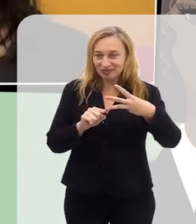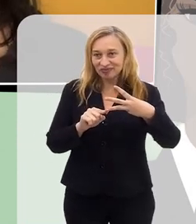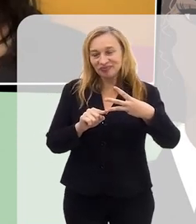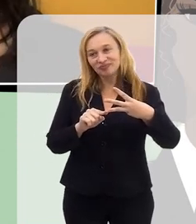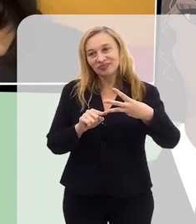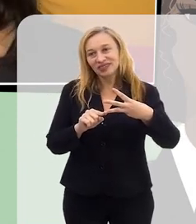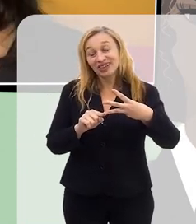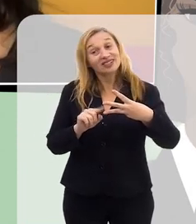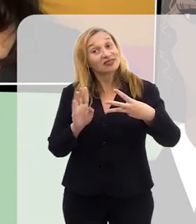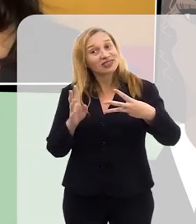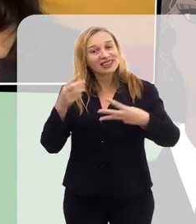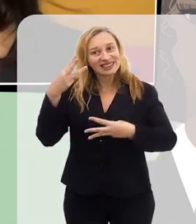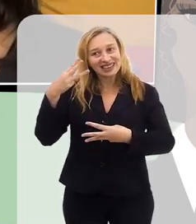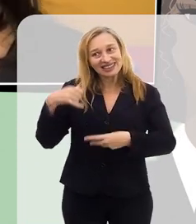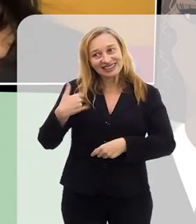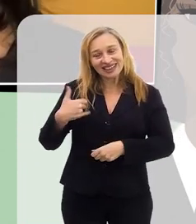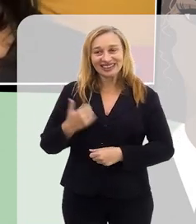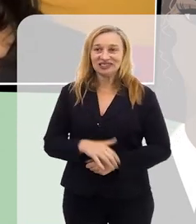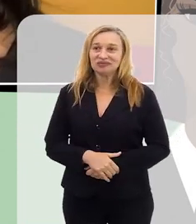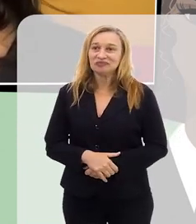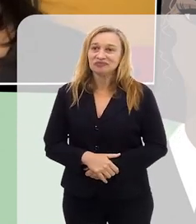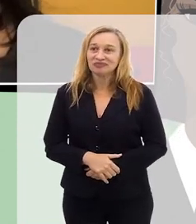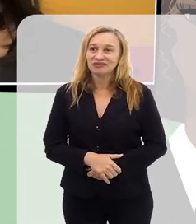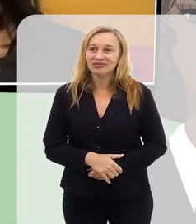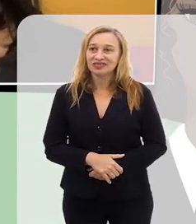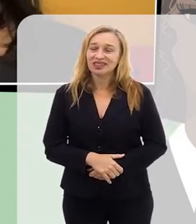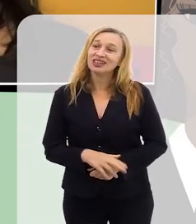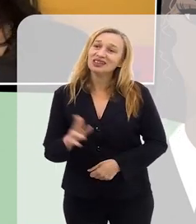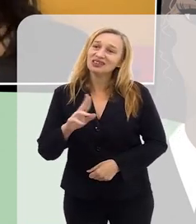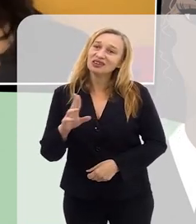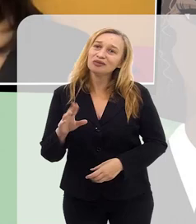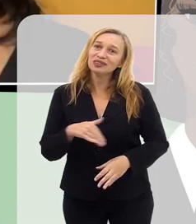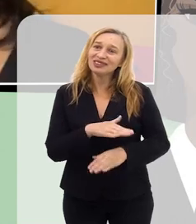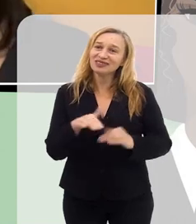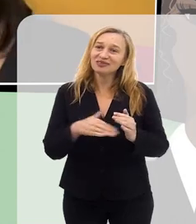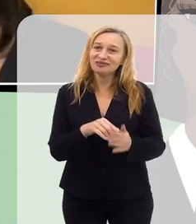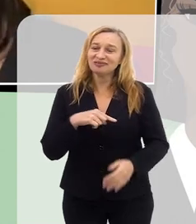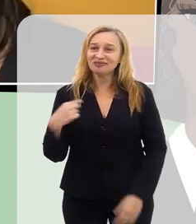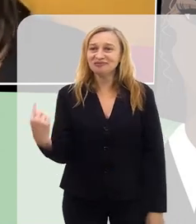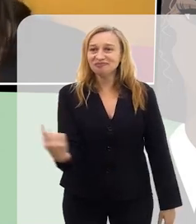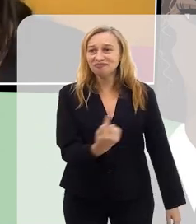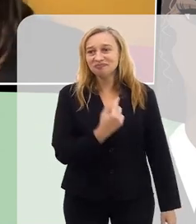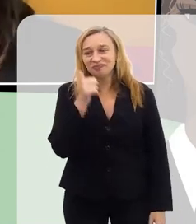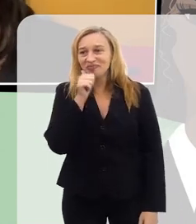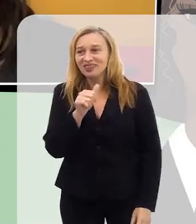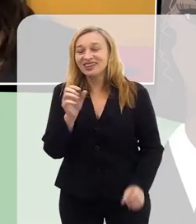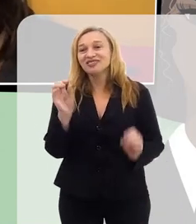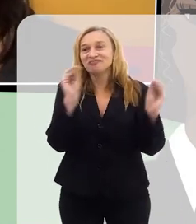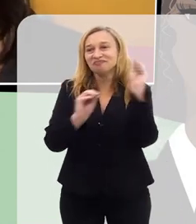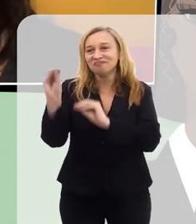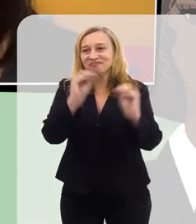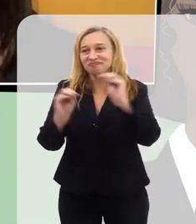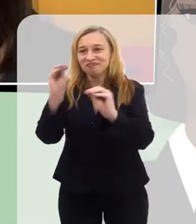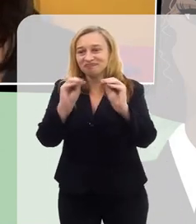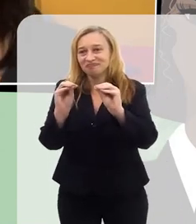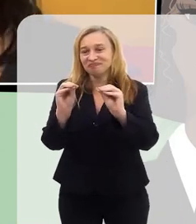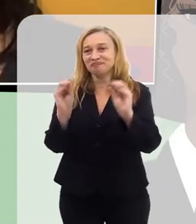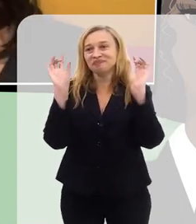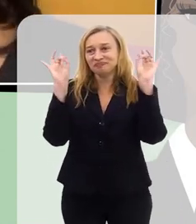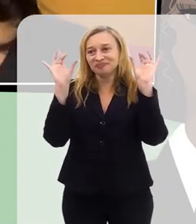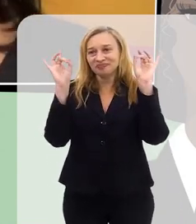caçulinha, que está prestes a completar 3 anos. Em nome do Toda Mulher, um beijo especial para os